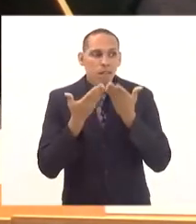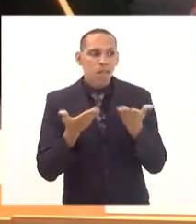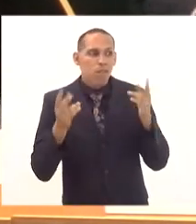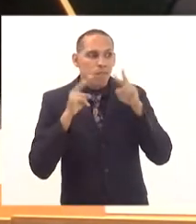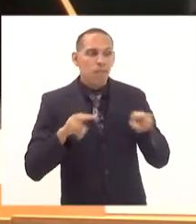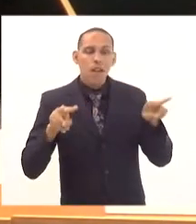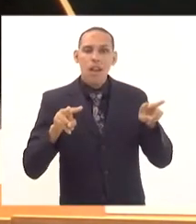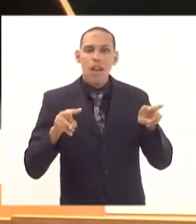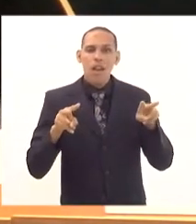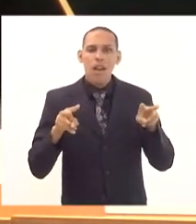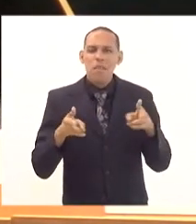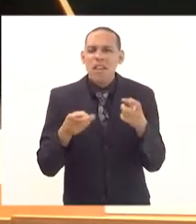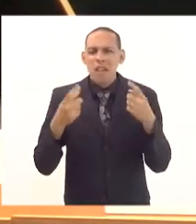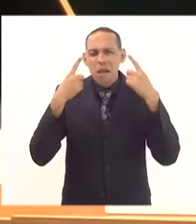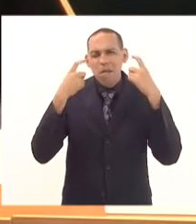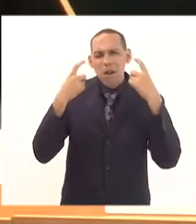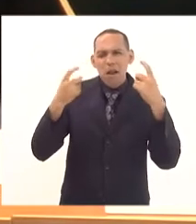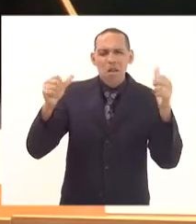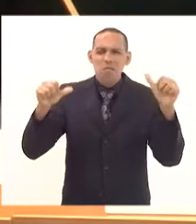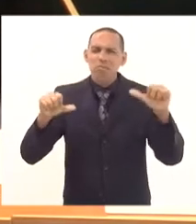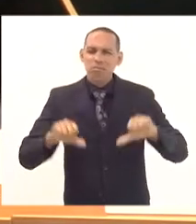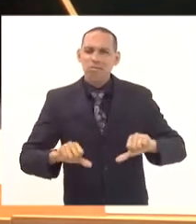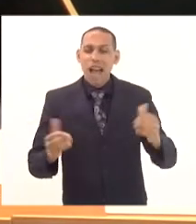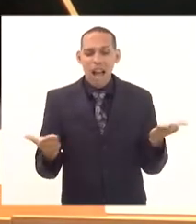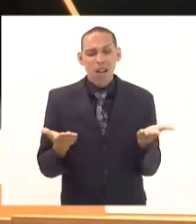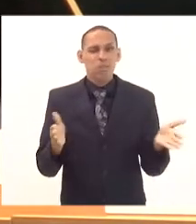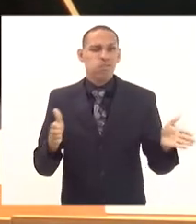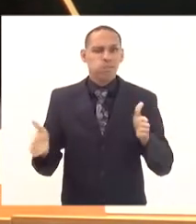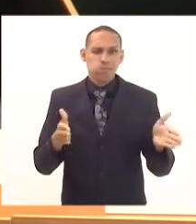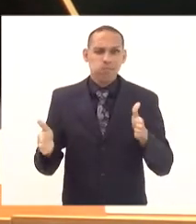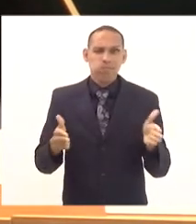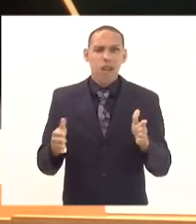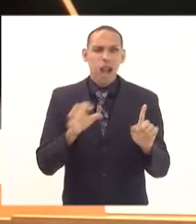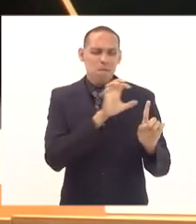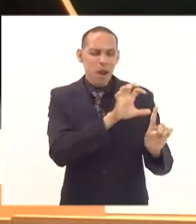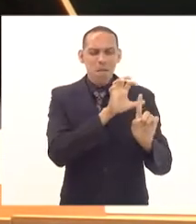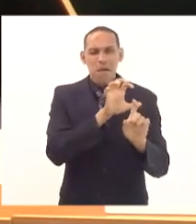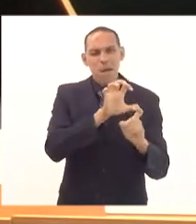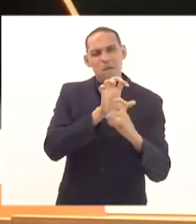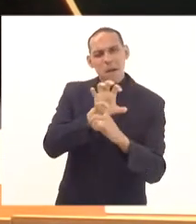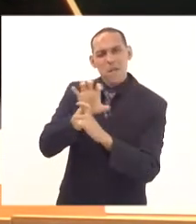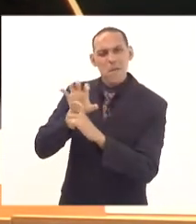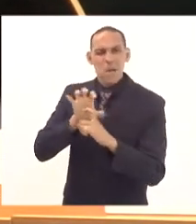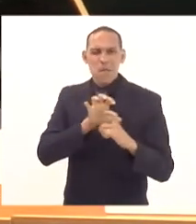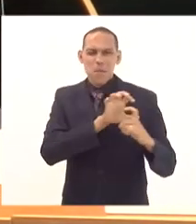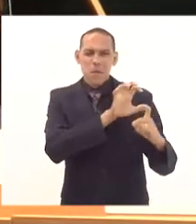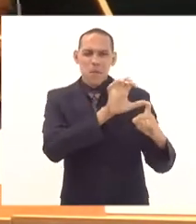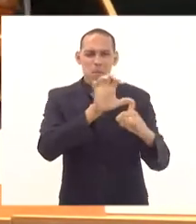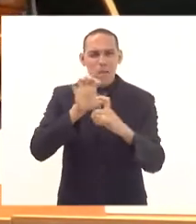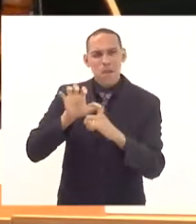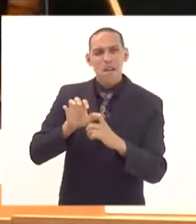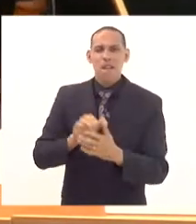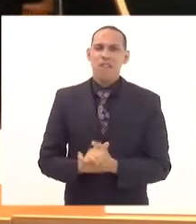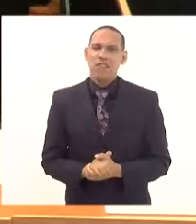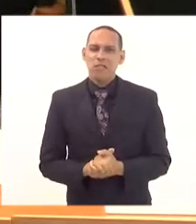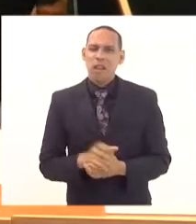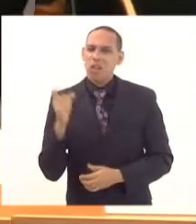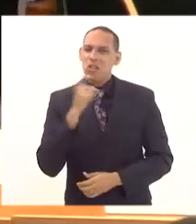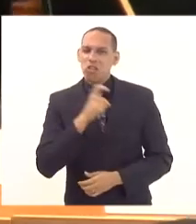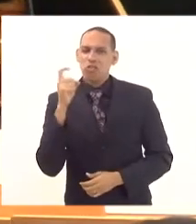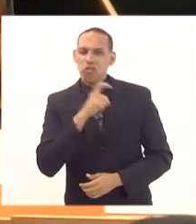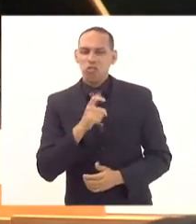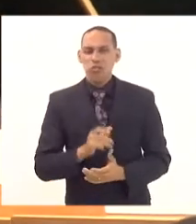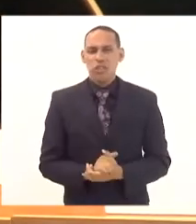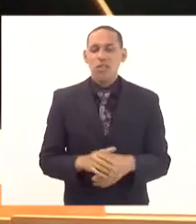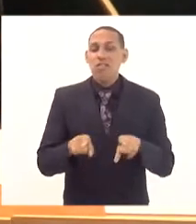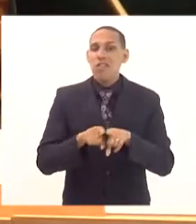ainda mais violenta nesse momento de tantas fake News né de tantas mentiras EA